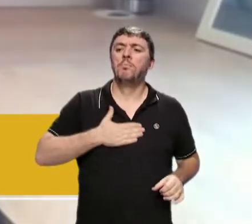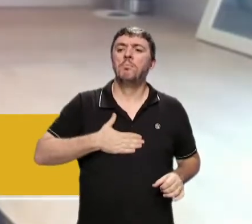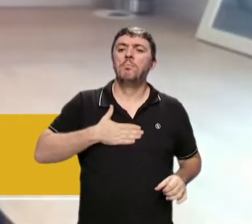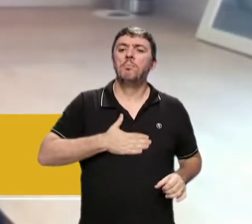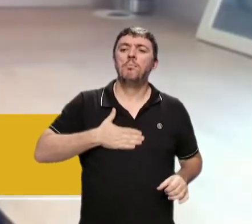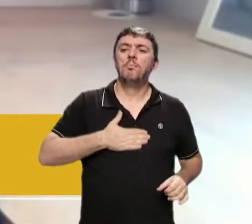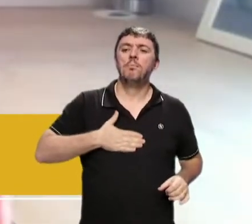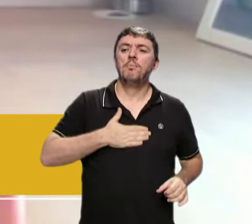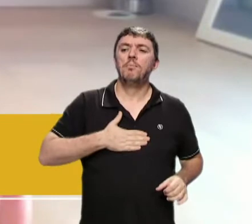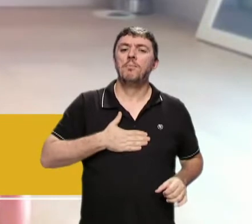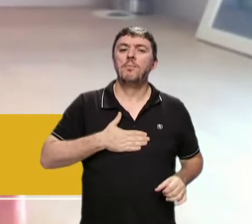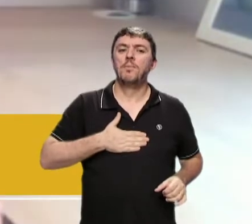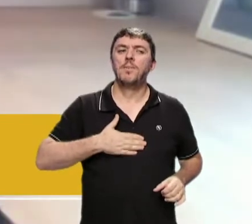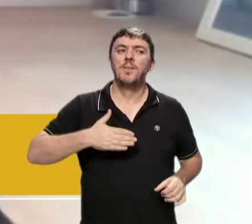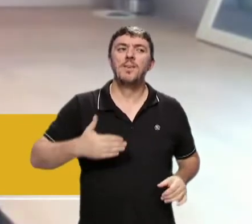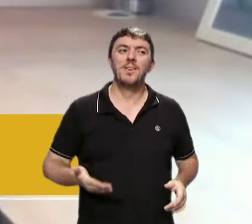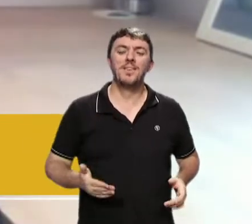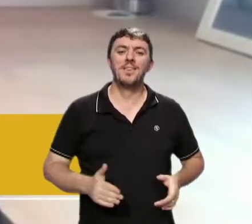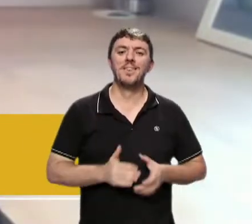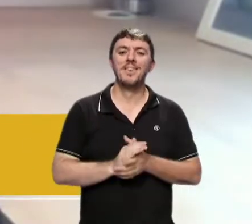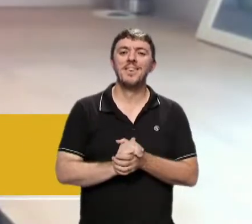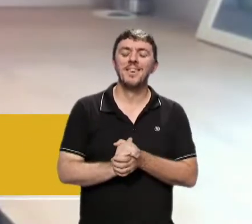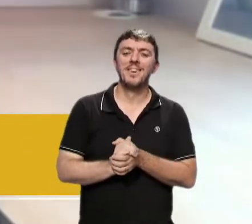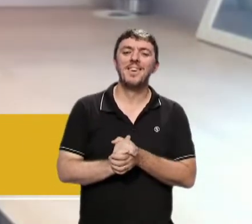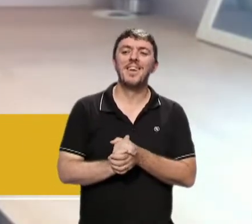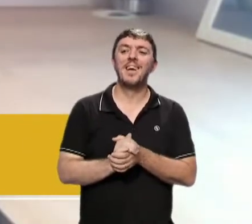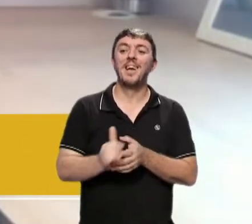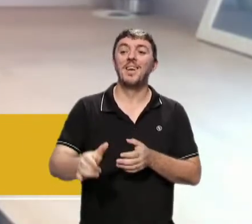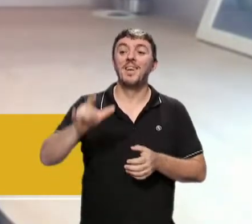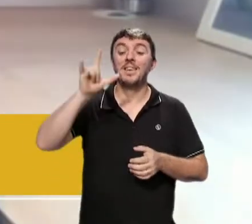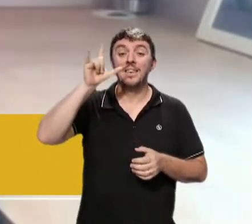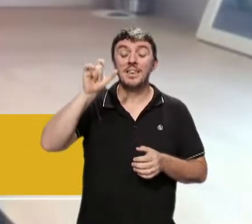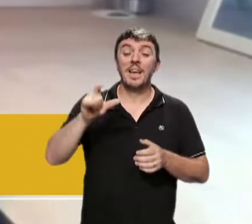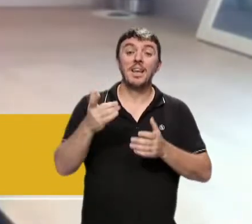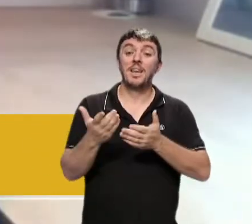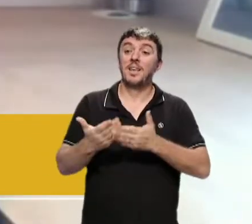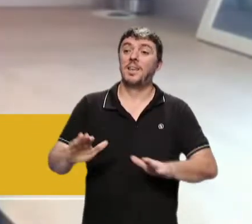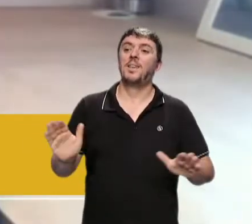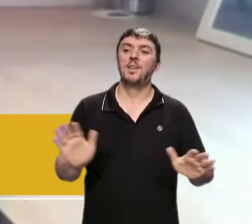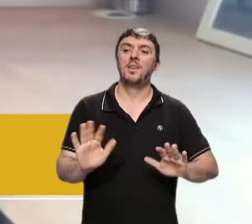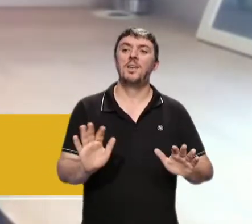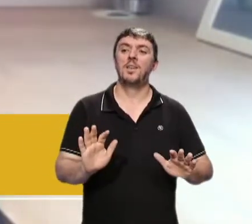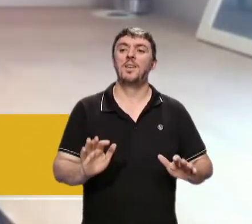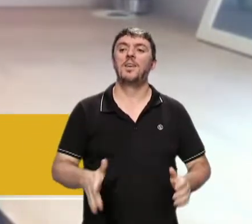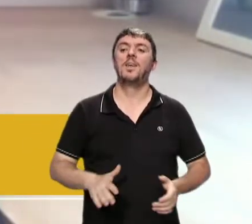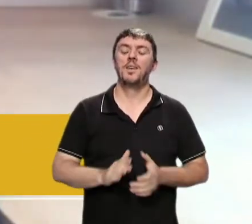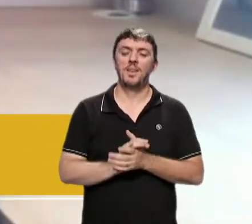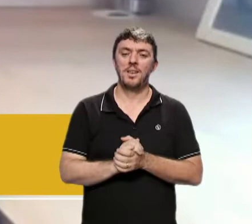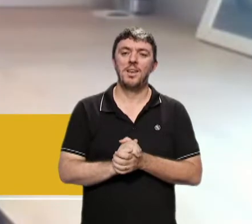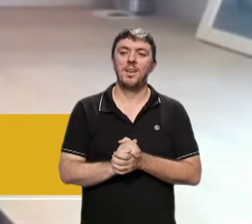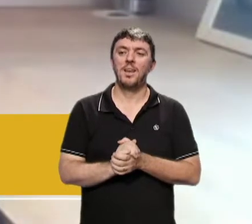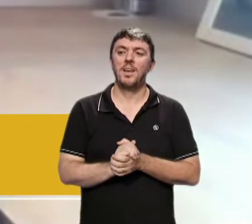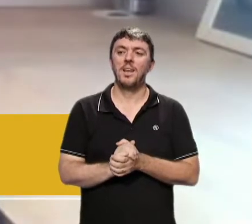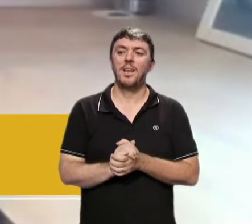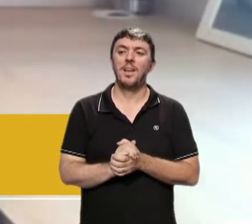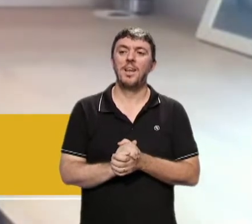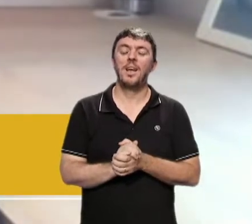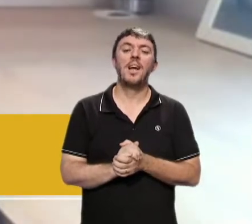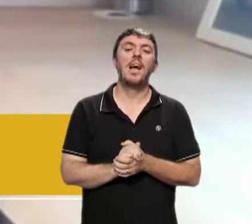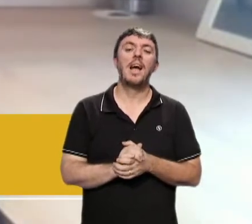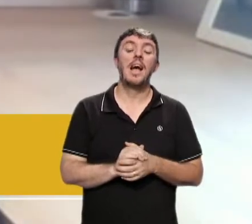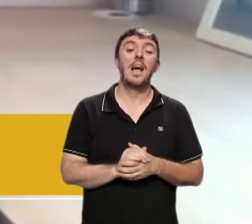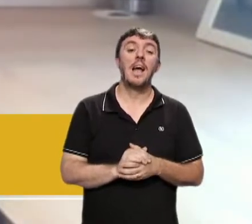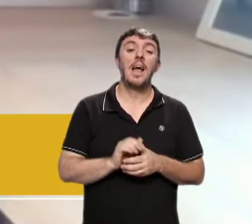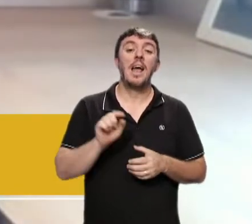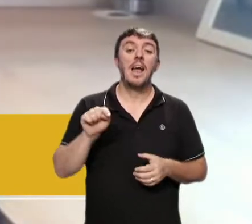Luciano? Mas podem ficar tranquilos que o Instagram não vai acabar. Ah, o head do Instagram, ele até